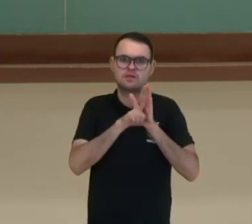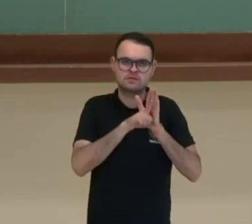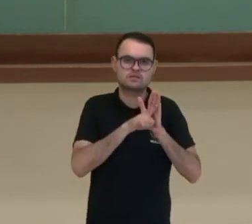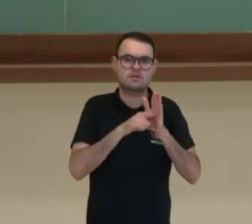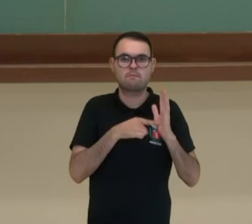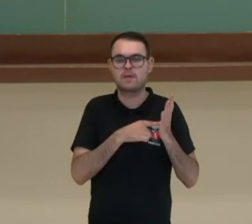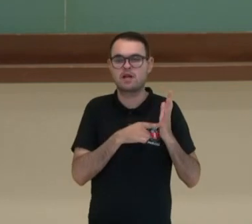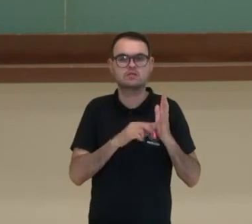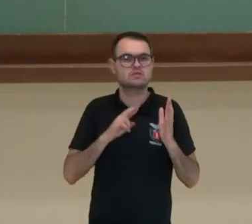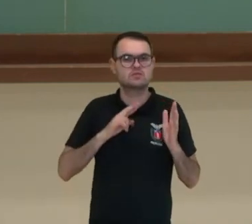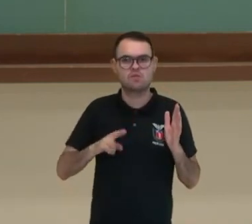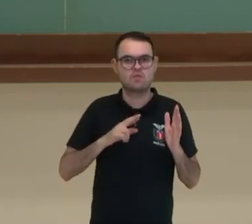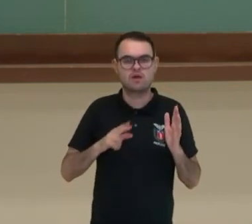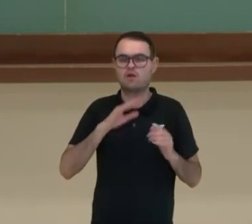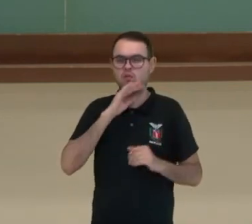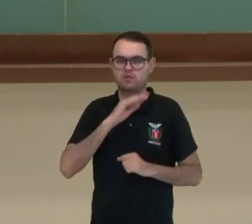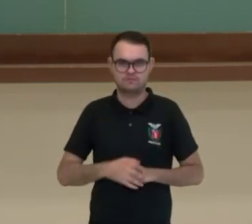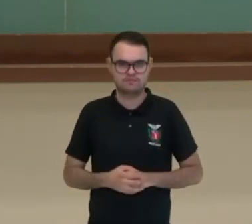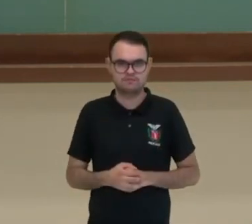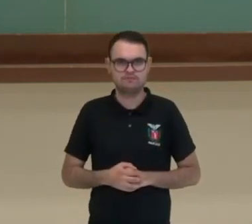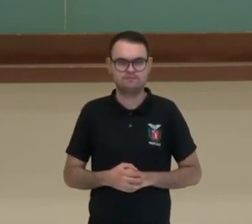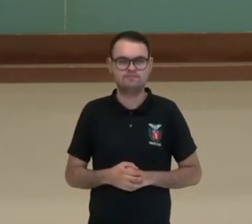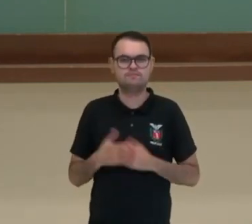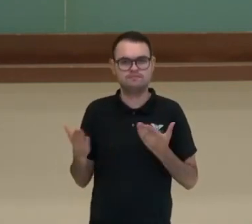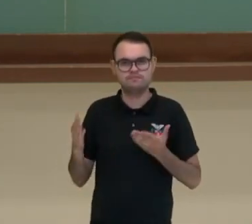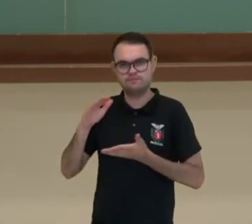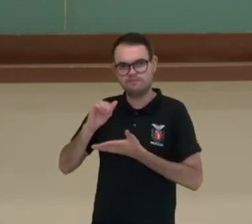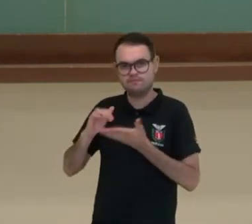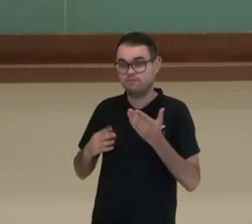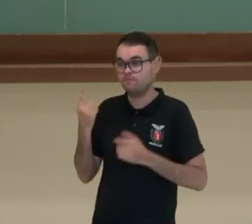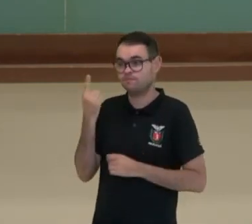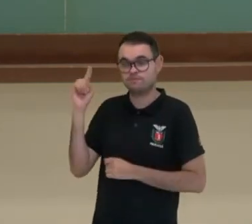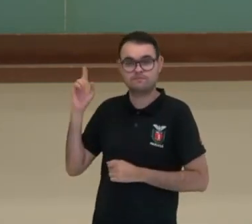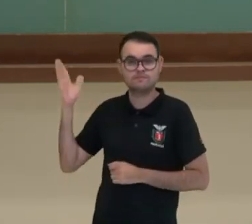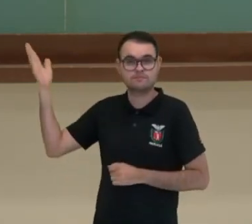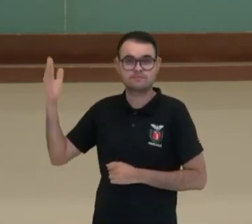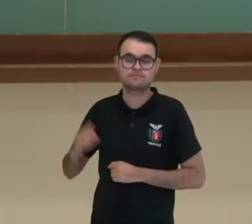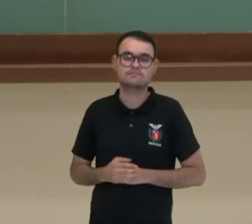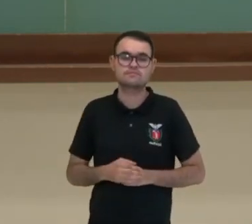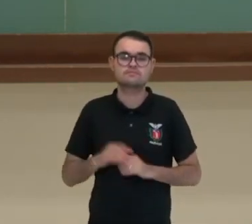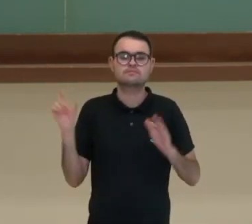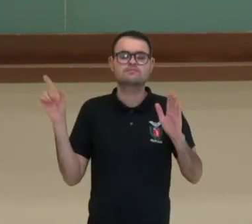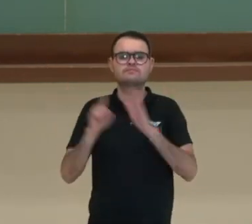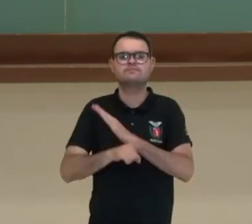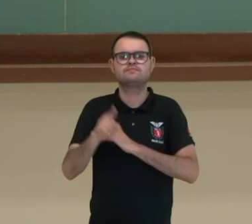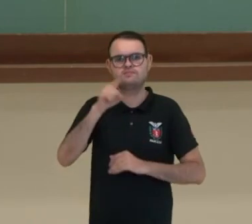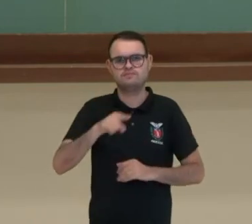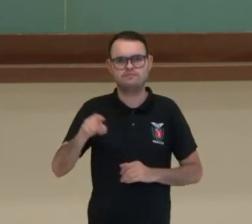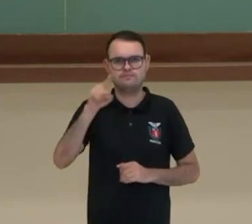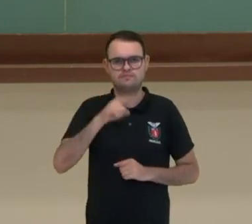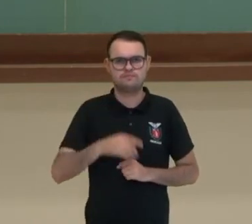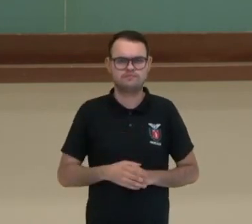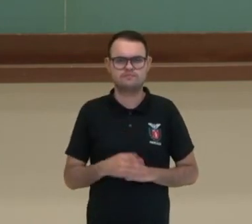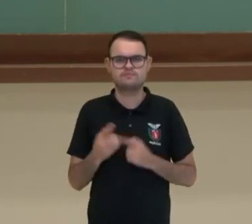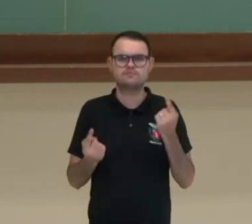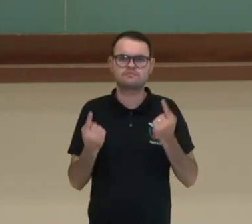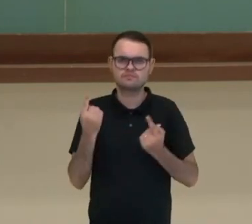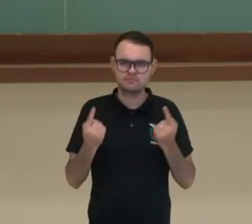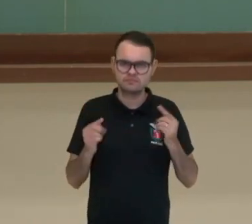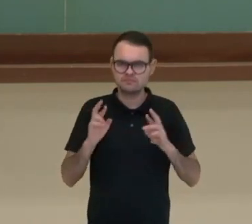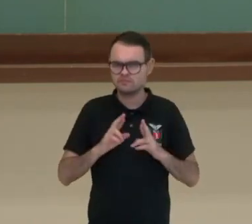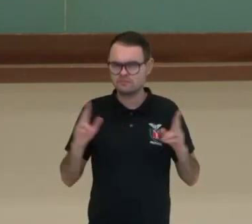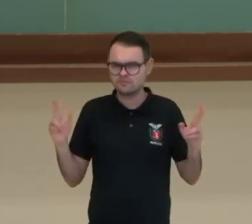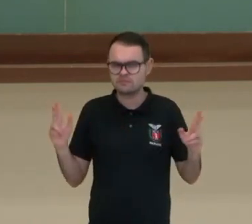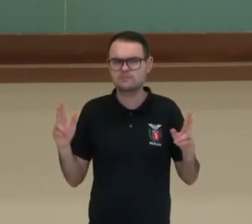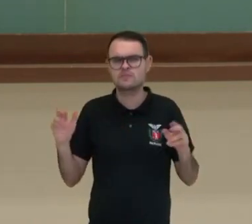não necessariamente era ruim. O que nos leva à nossa última atividade da aula de hoje, que eu pergunto para vocês. Qual a diferença de estratégia